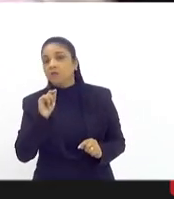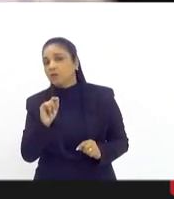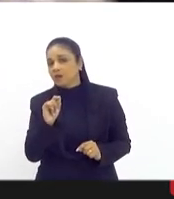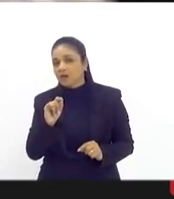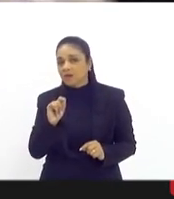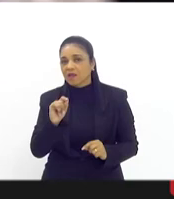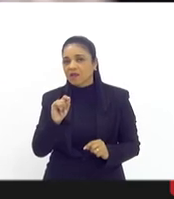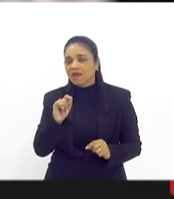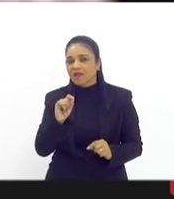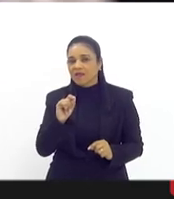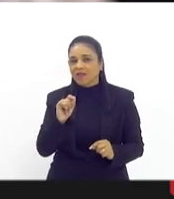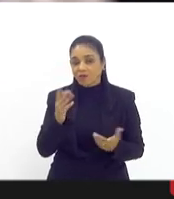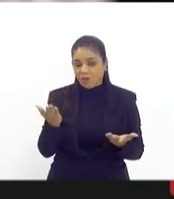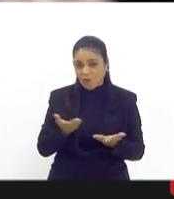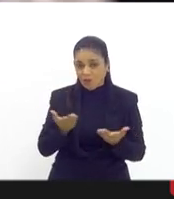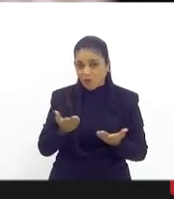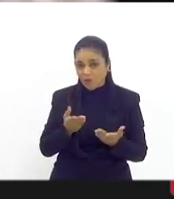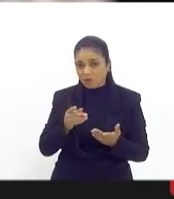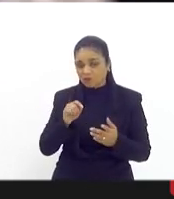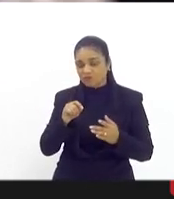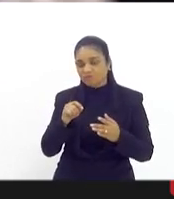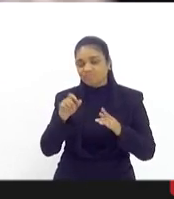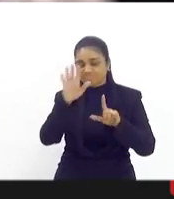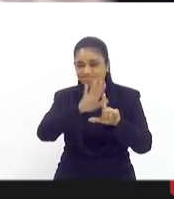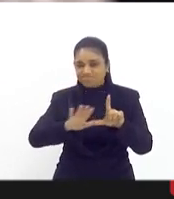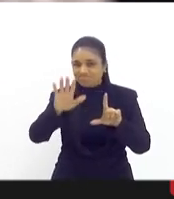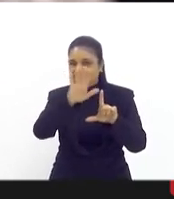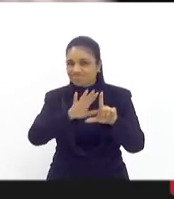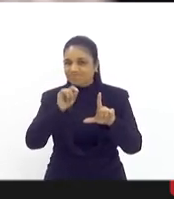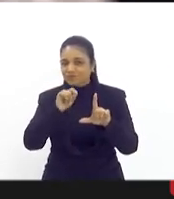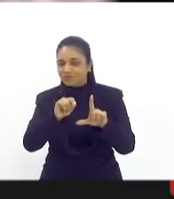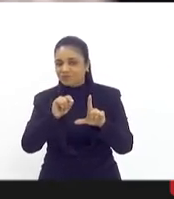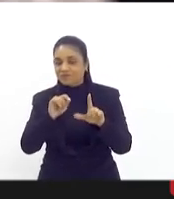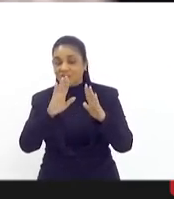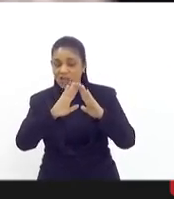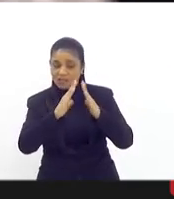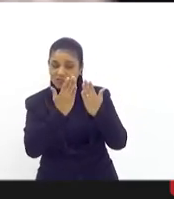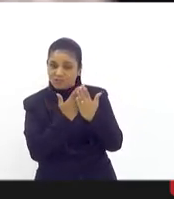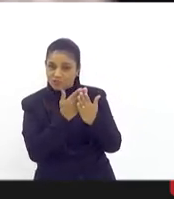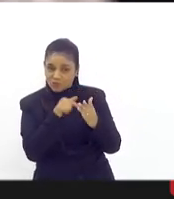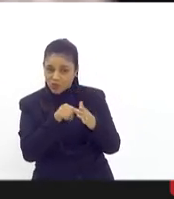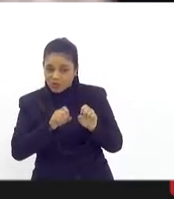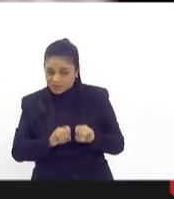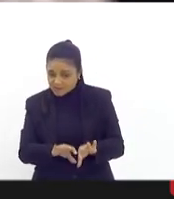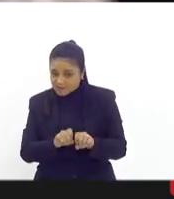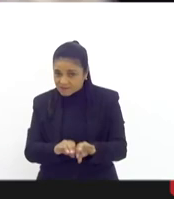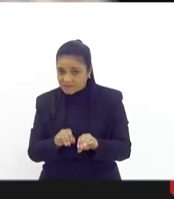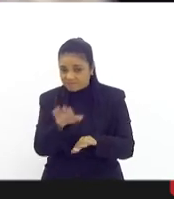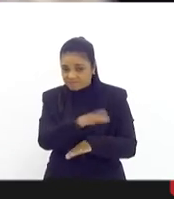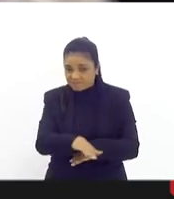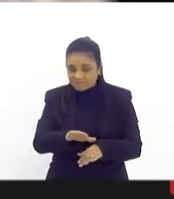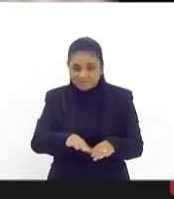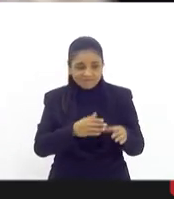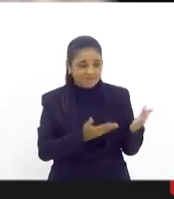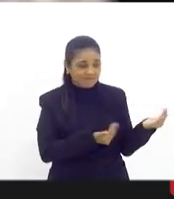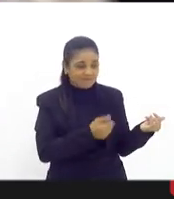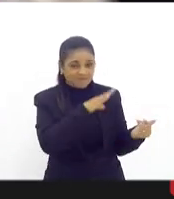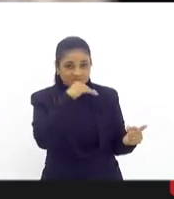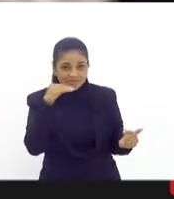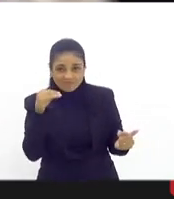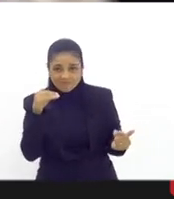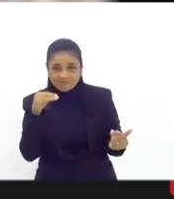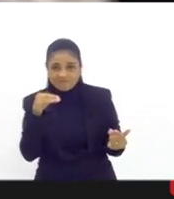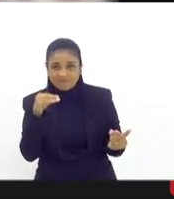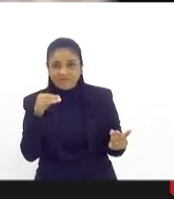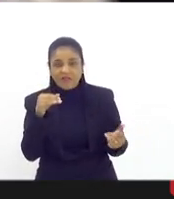é o veneno hoje das grandes plataformas. Se a gente, desde as escolas, ensinar as crianças, os adolescentes a fugirem